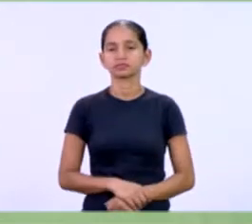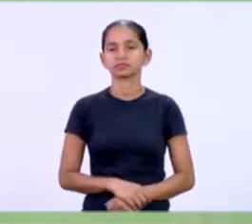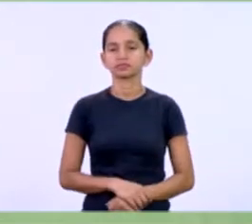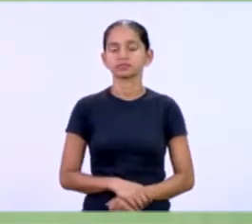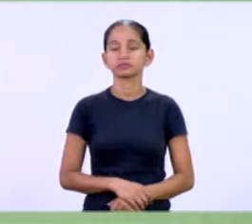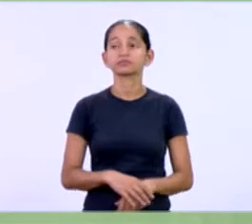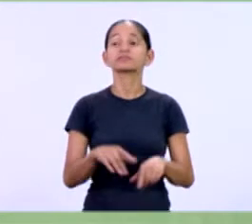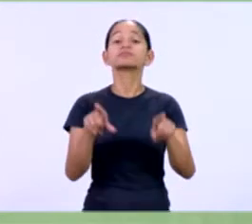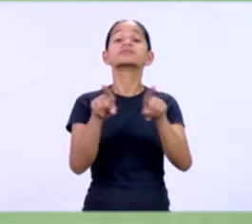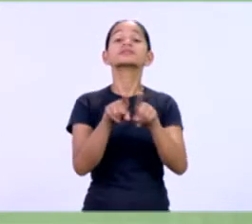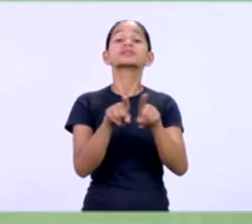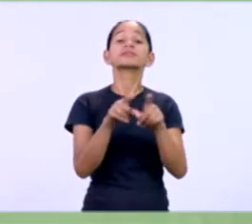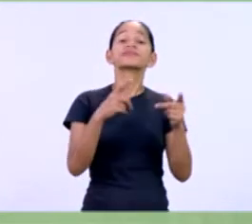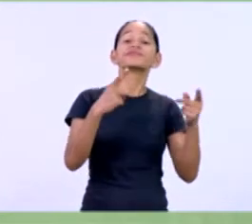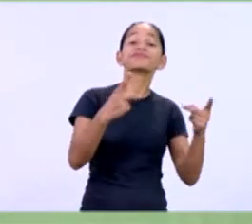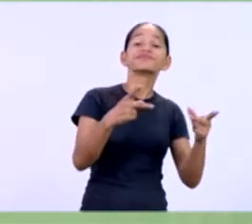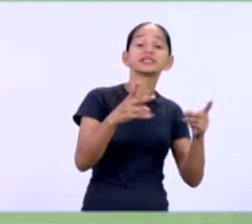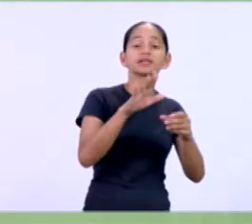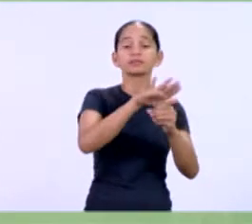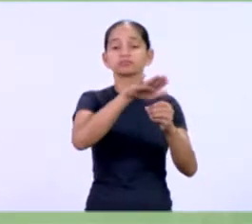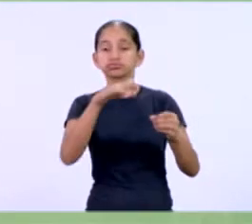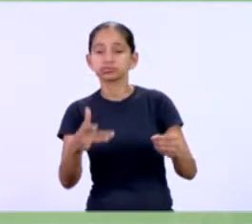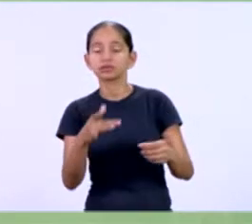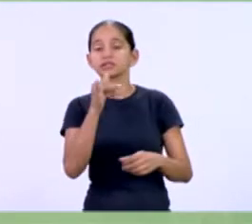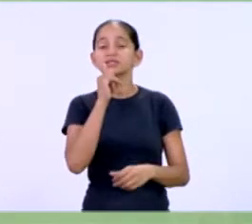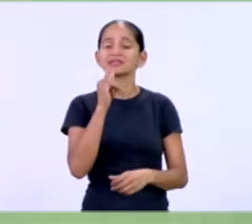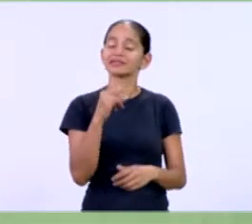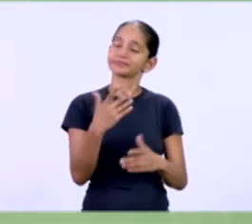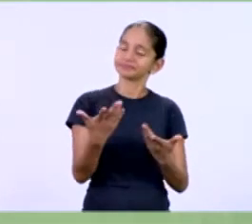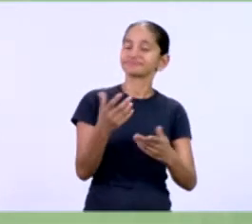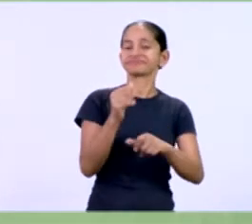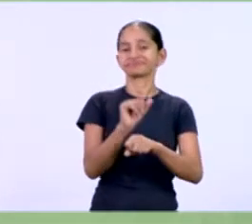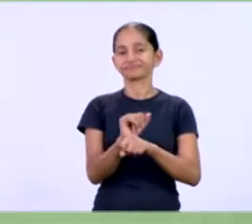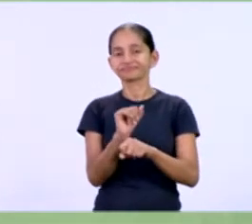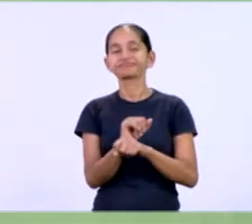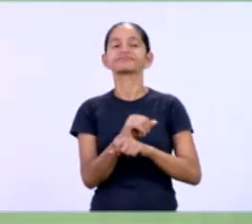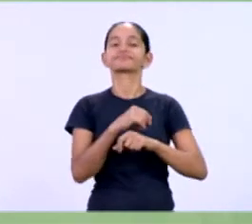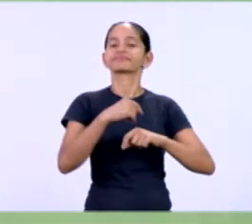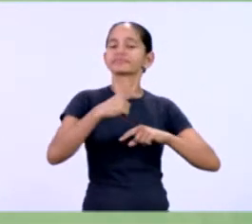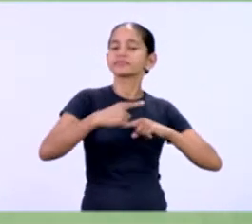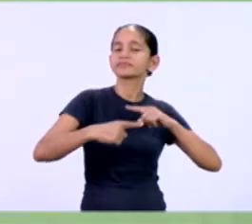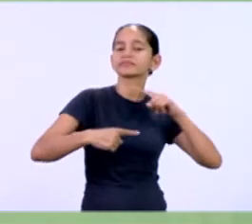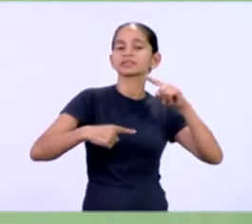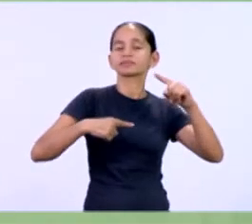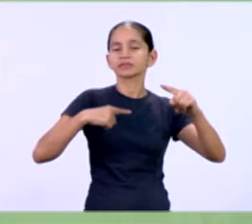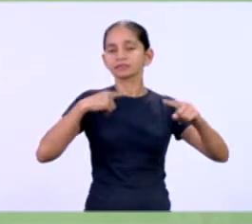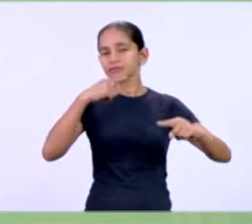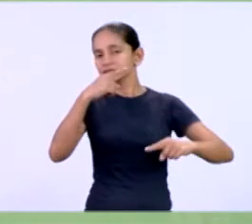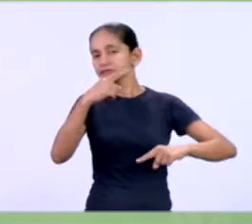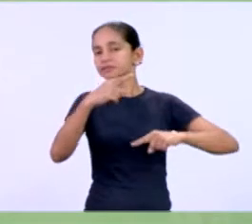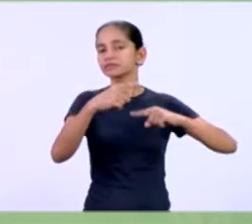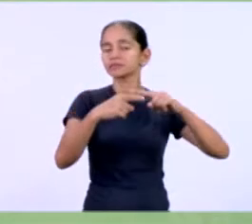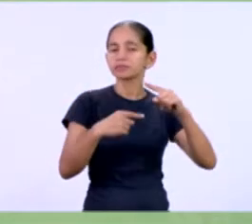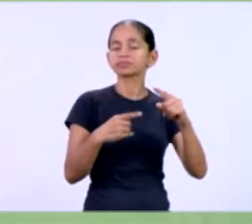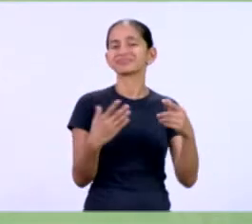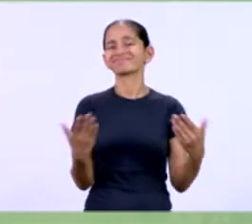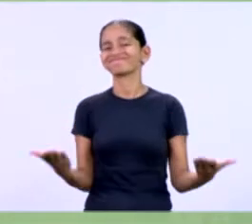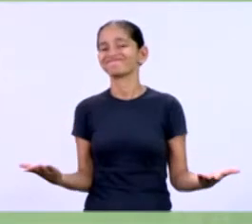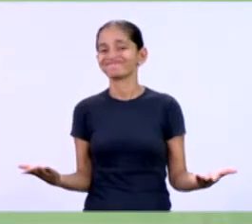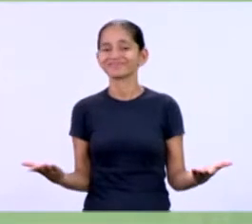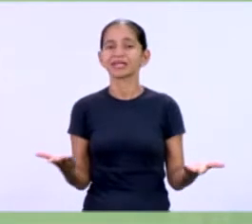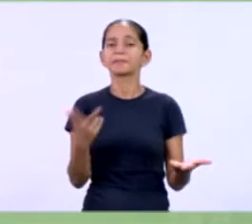Vendas de estoque. Quando uma empresa não gere ou não administra bem seus ativos, ela pode ter